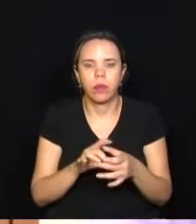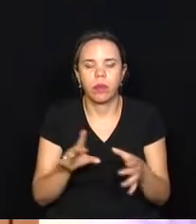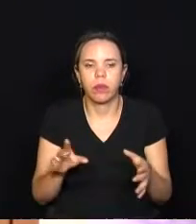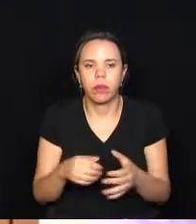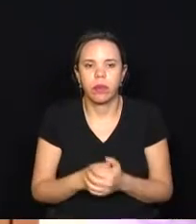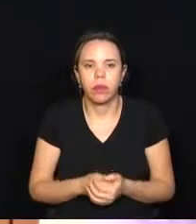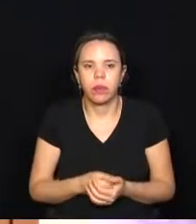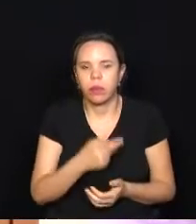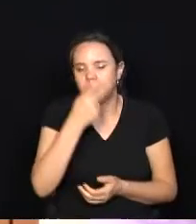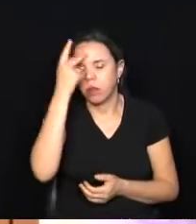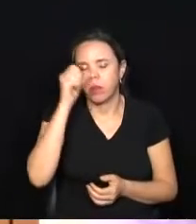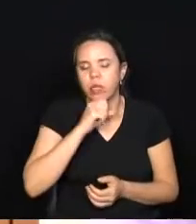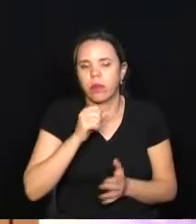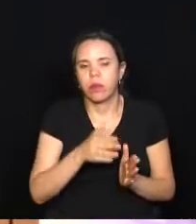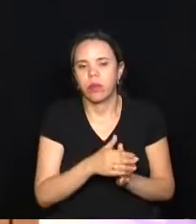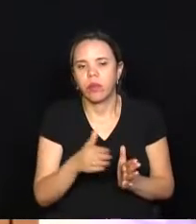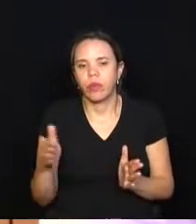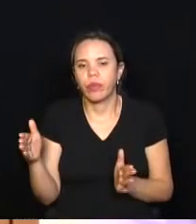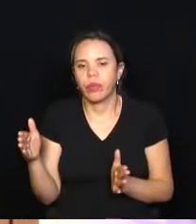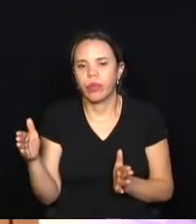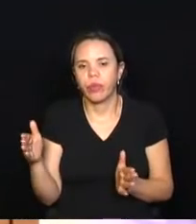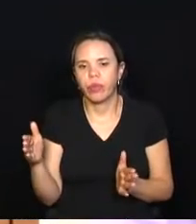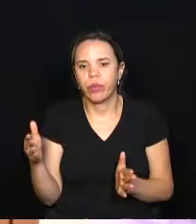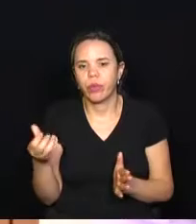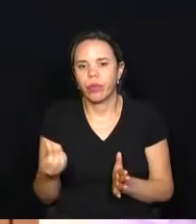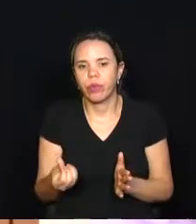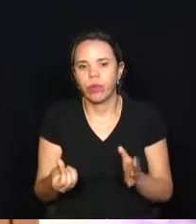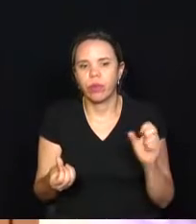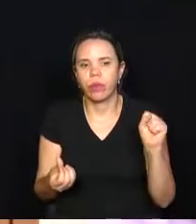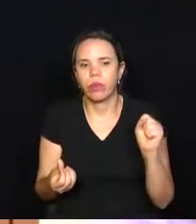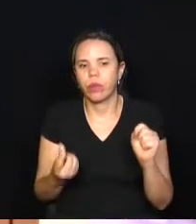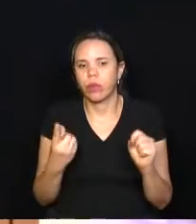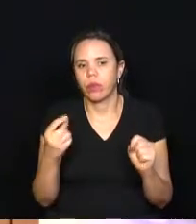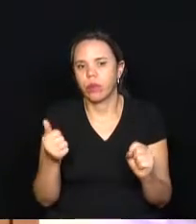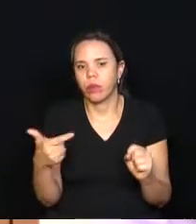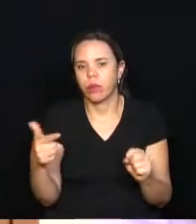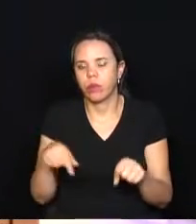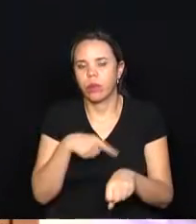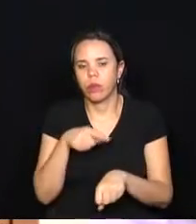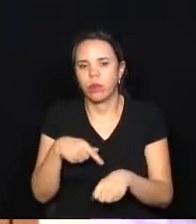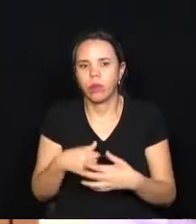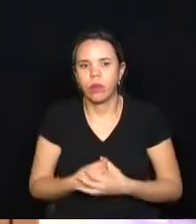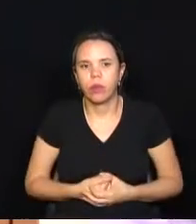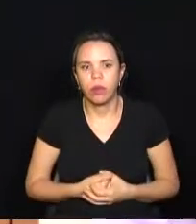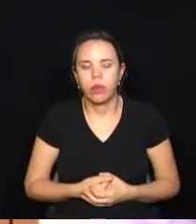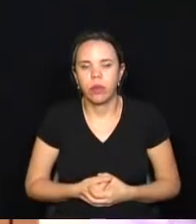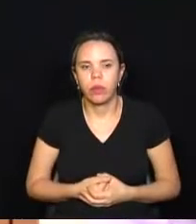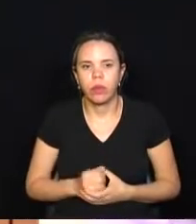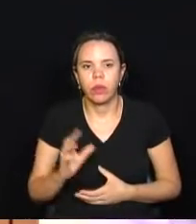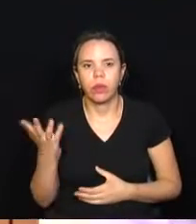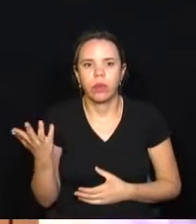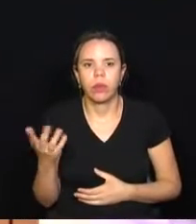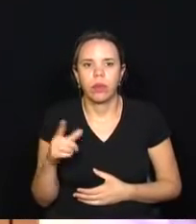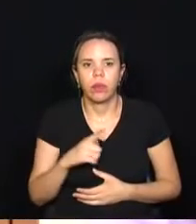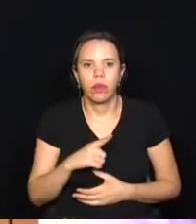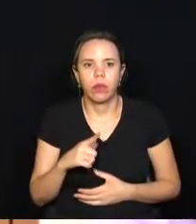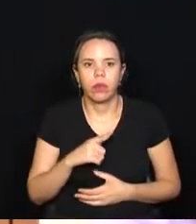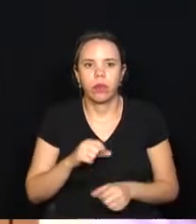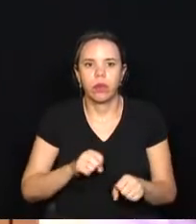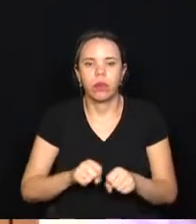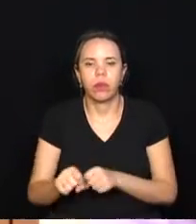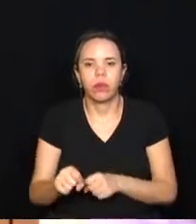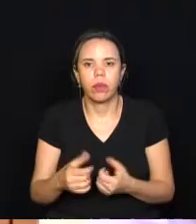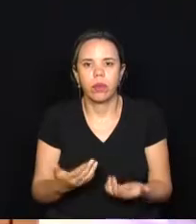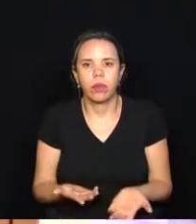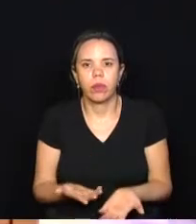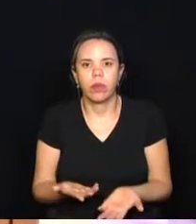um idoso durante 6, 8, 10, 12 horas. Né? Então, para que isso aconteça, você tem que ter uma formação.